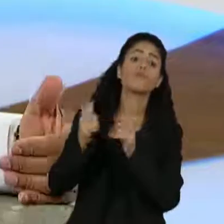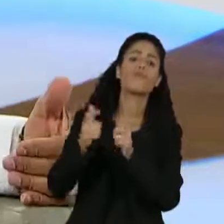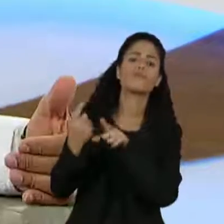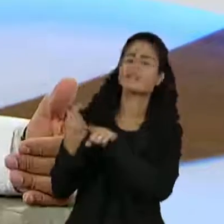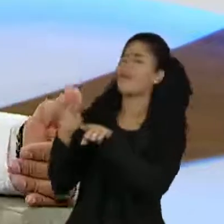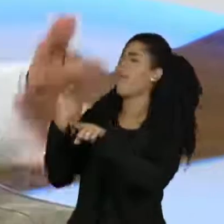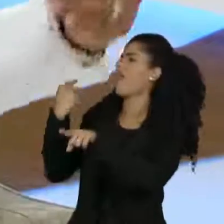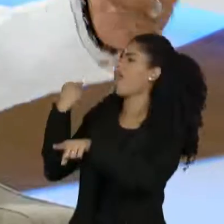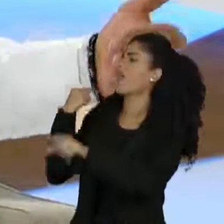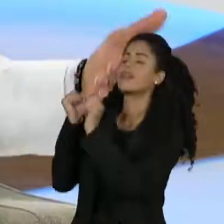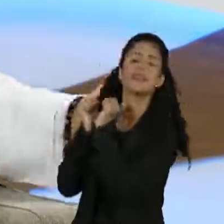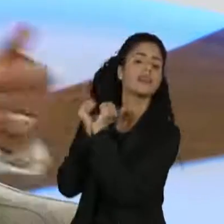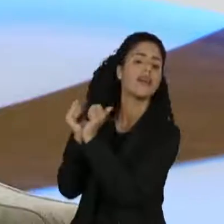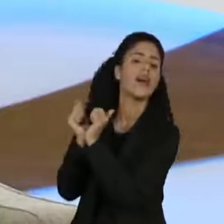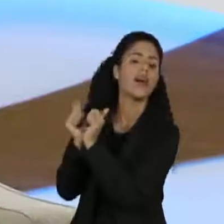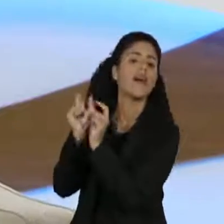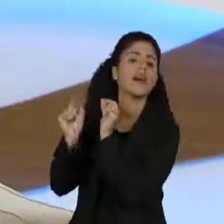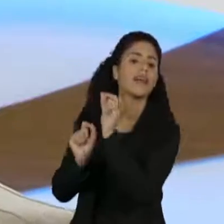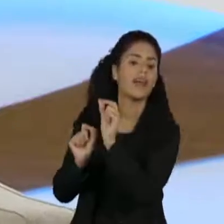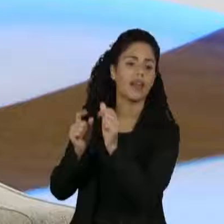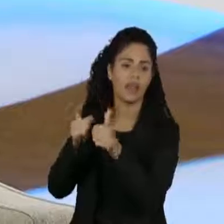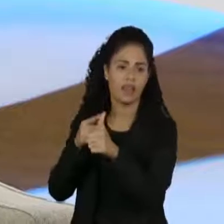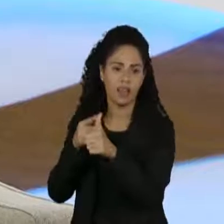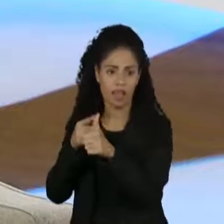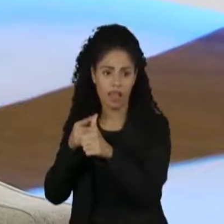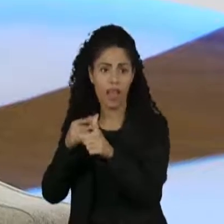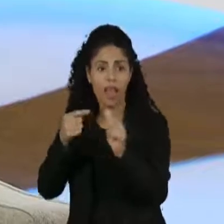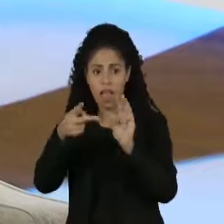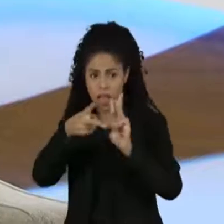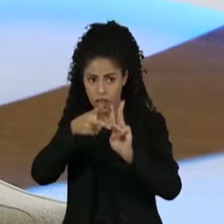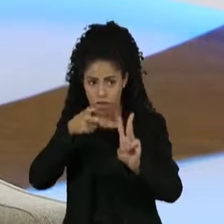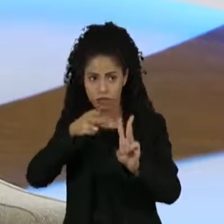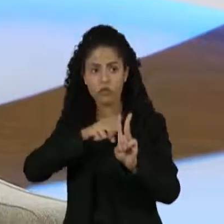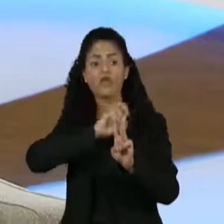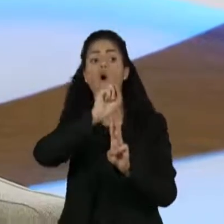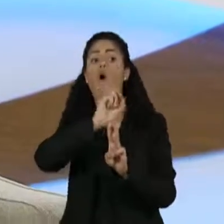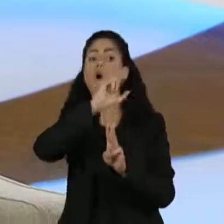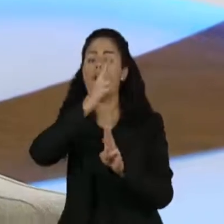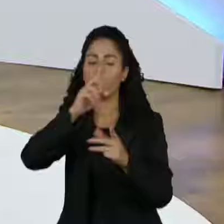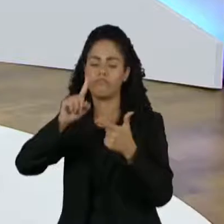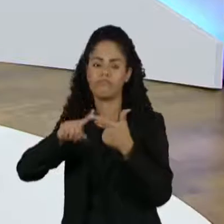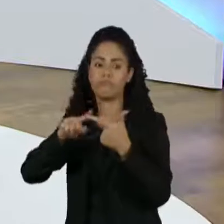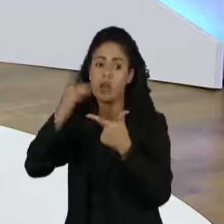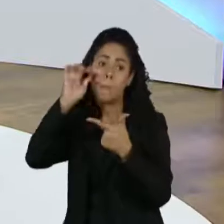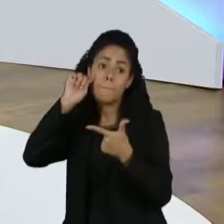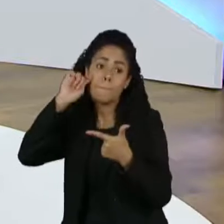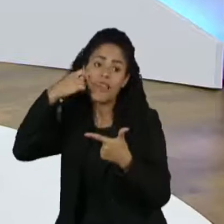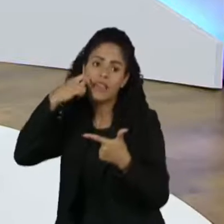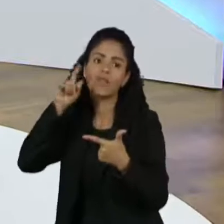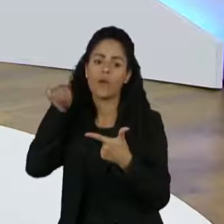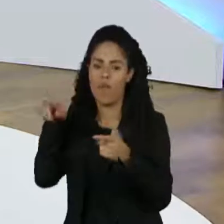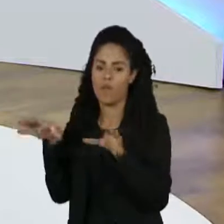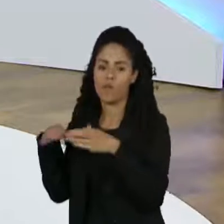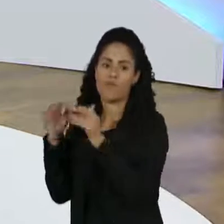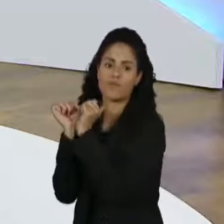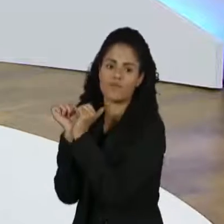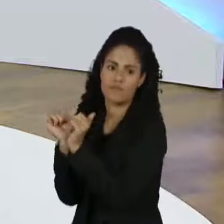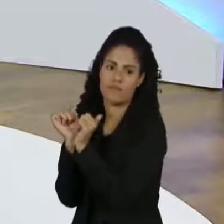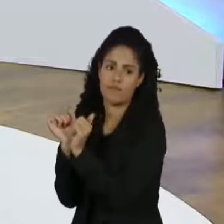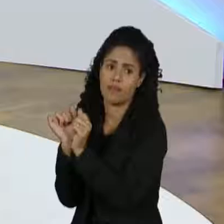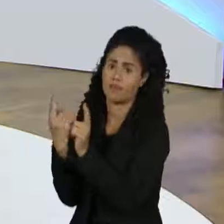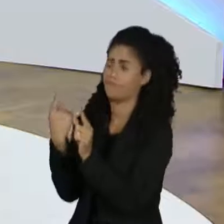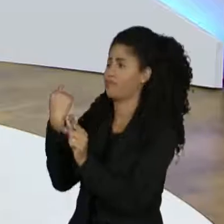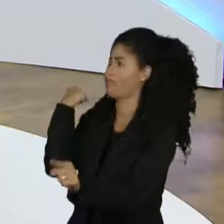eram os escravizados? Eram índios ou os negros, ou os pretos, né, de uma certa forma. Então, há uma